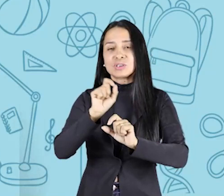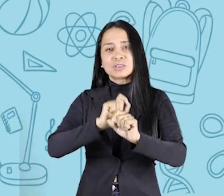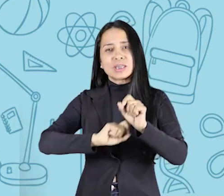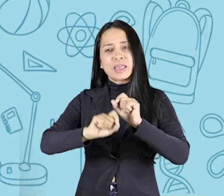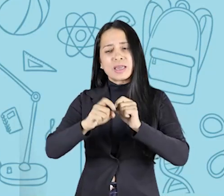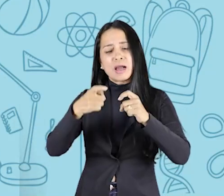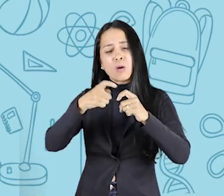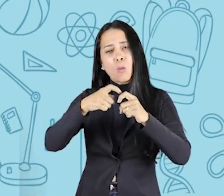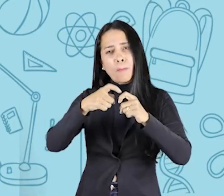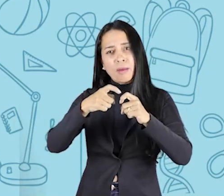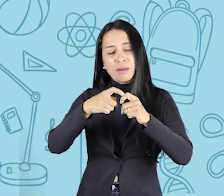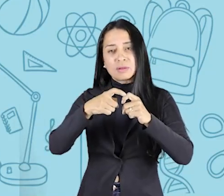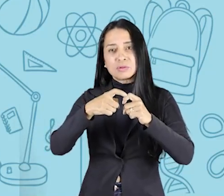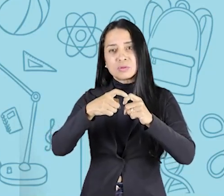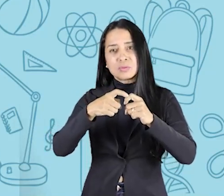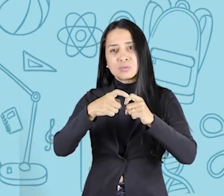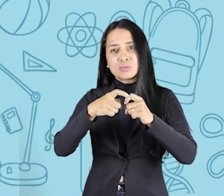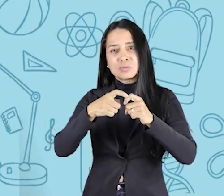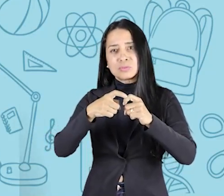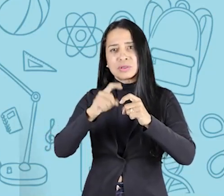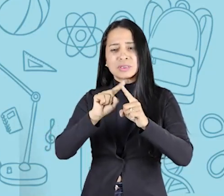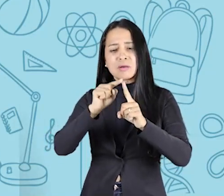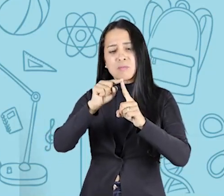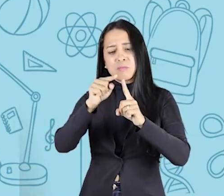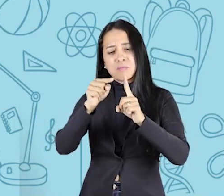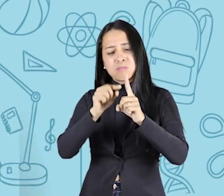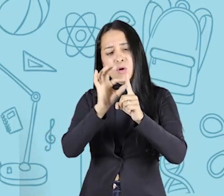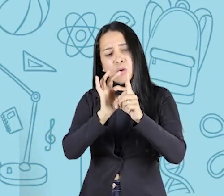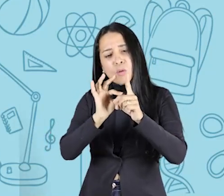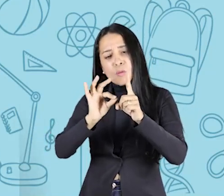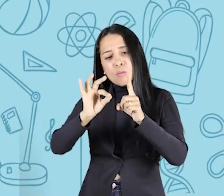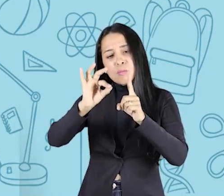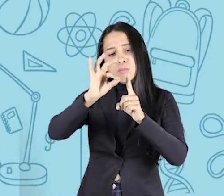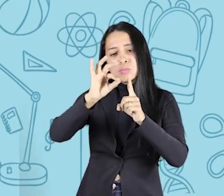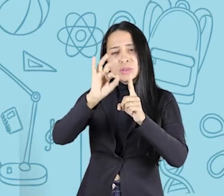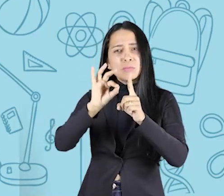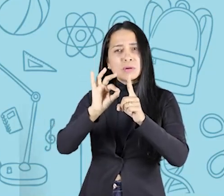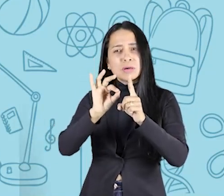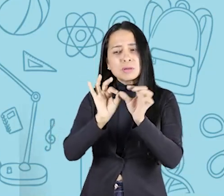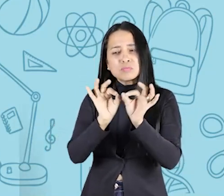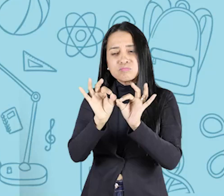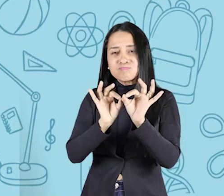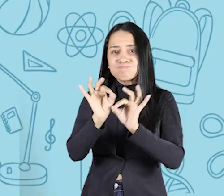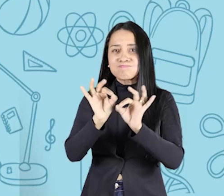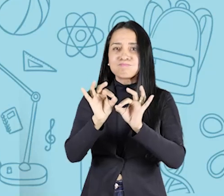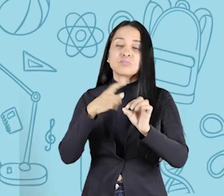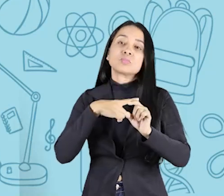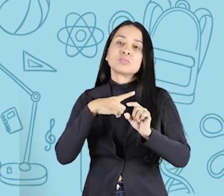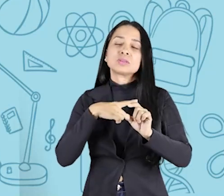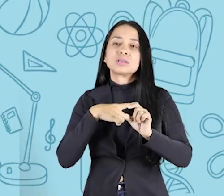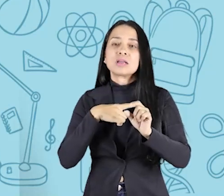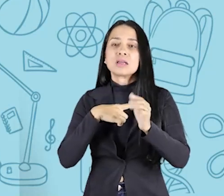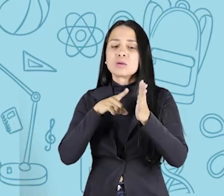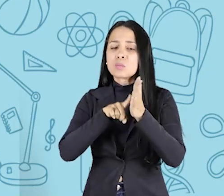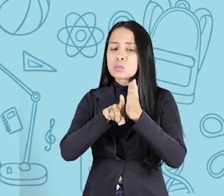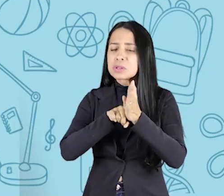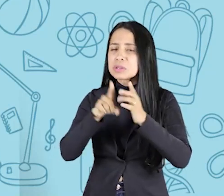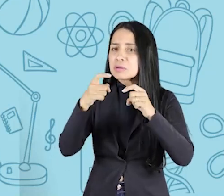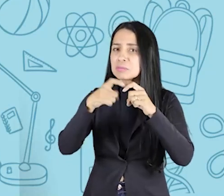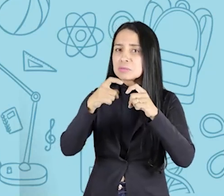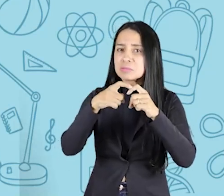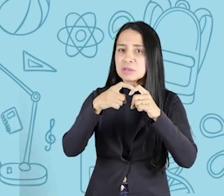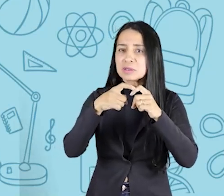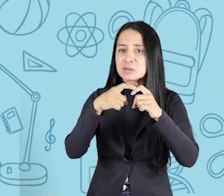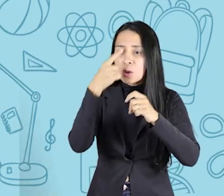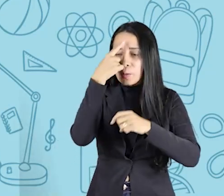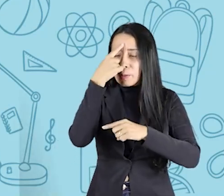o médico obstetra, ele mede o tamanho da barriga, o diâmetro, tudo direitinho. Tem os exames de imagem também,